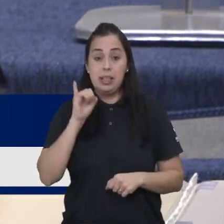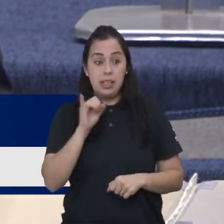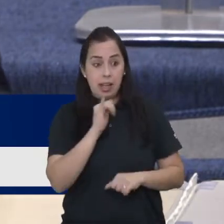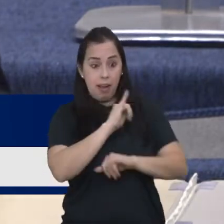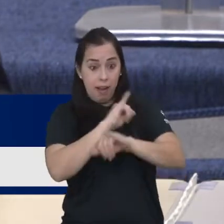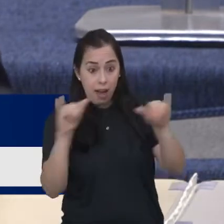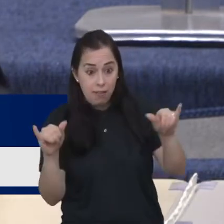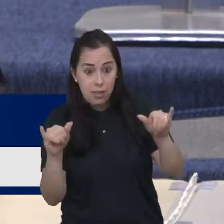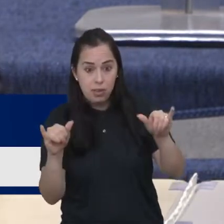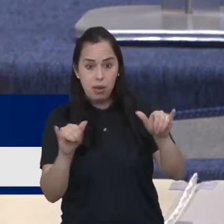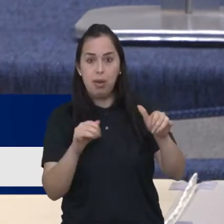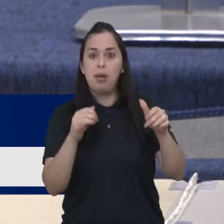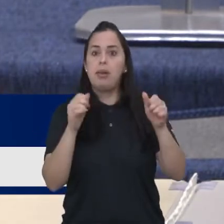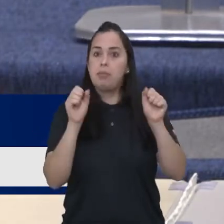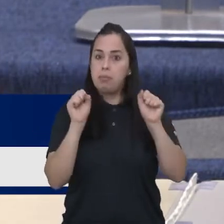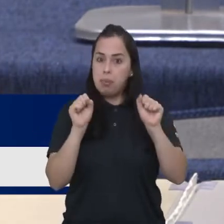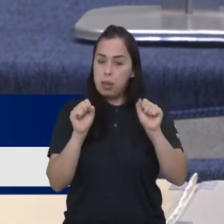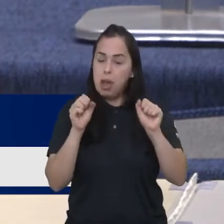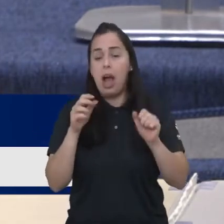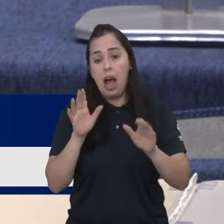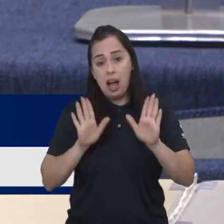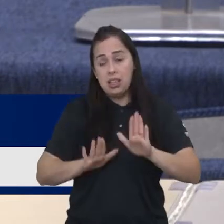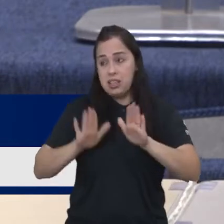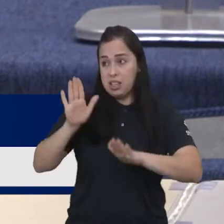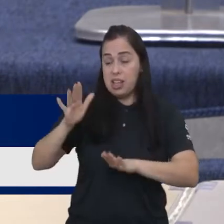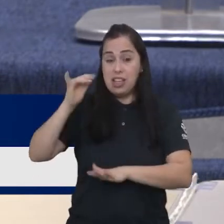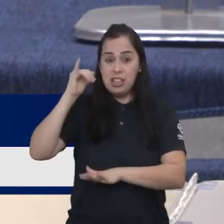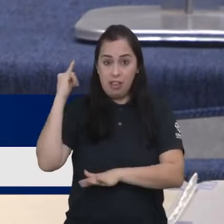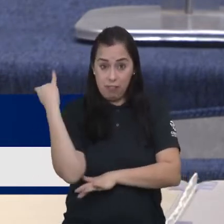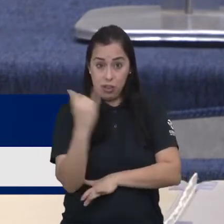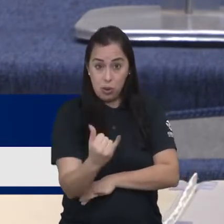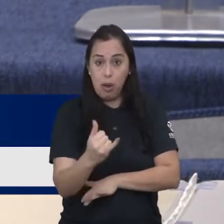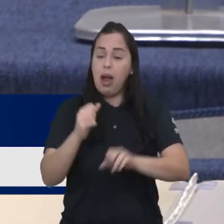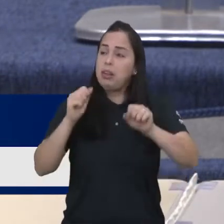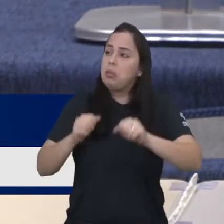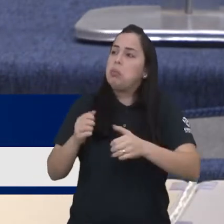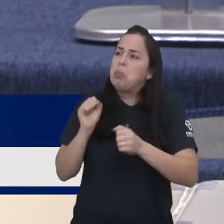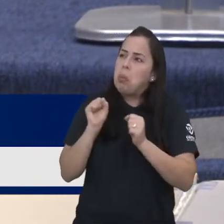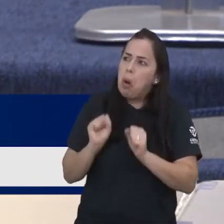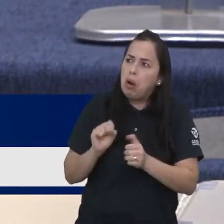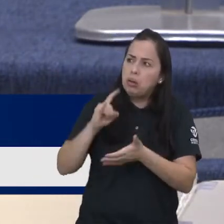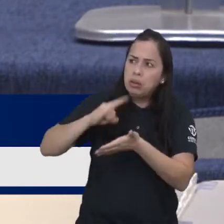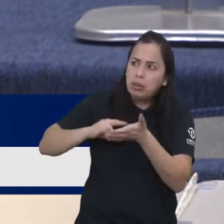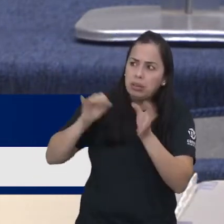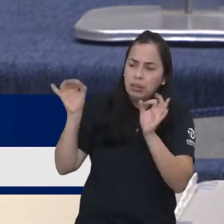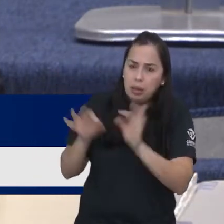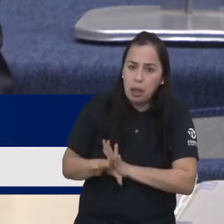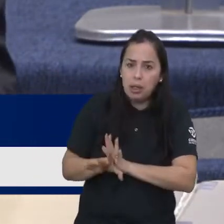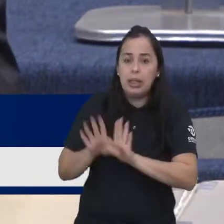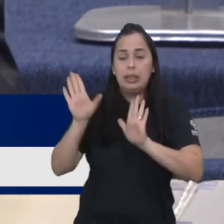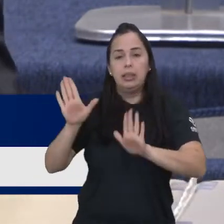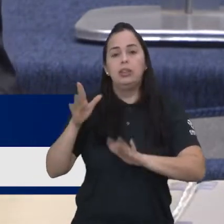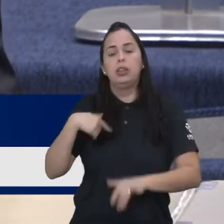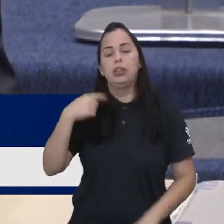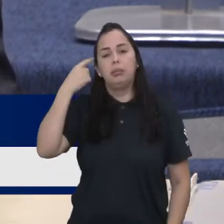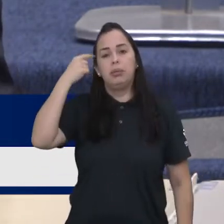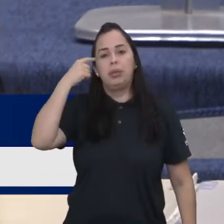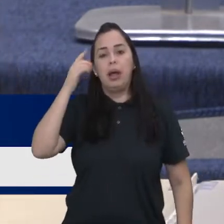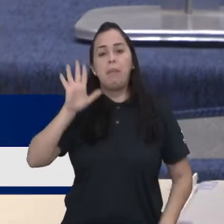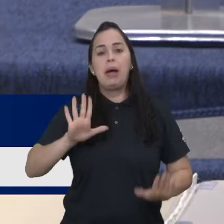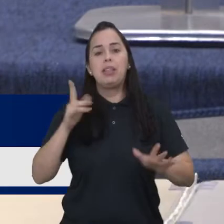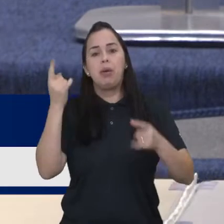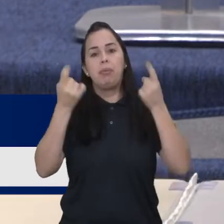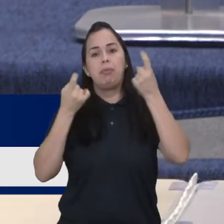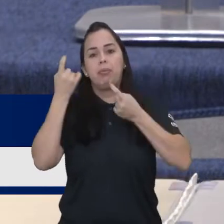Se ela notificou os moradores para regularizar, é que a regularização é possível. Então, não tem o menor sentido de ser a demolição e depois regularizar. Então, a gente está sustentando isso.